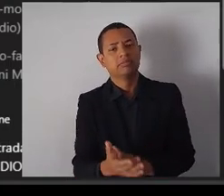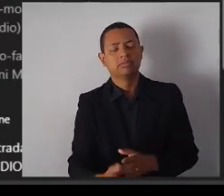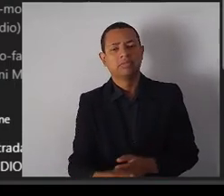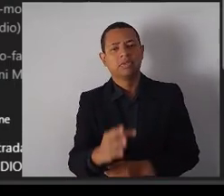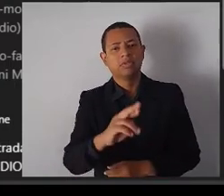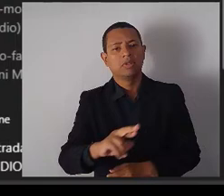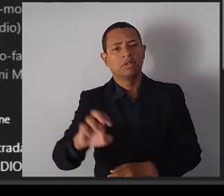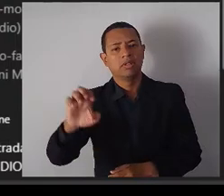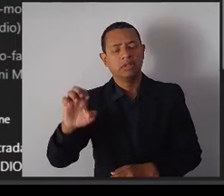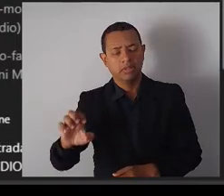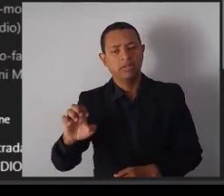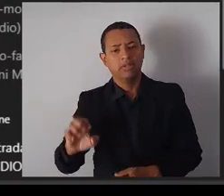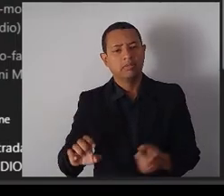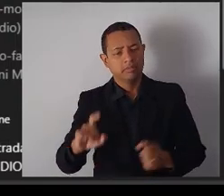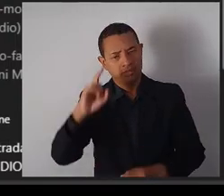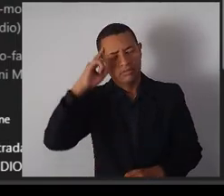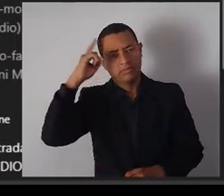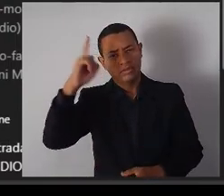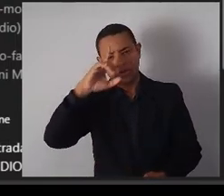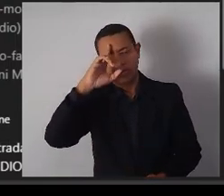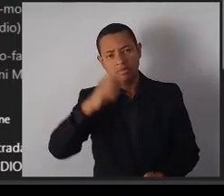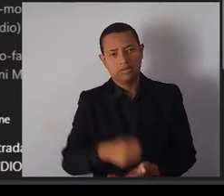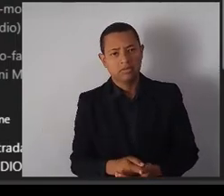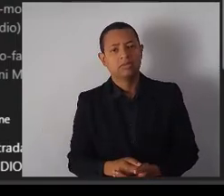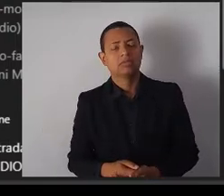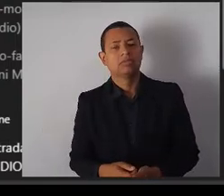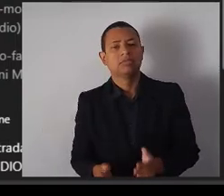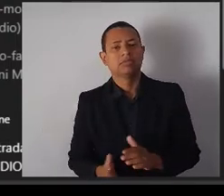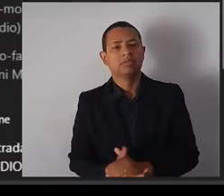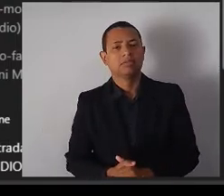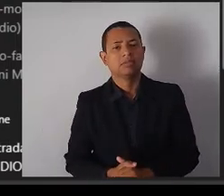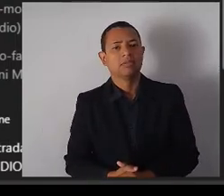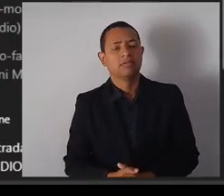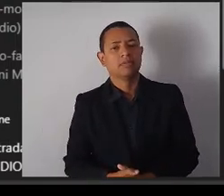iniciativa, encerro a minha sustentação requerendo